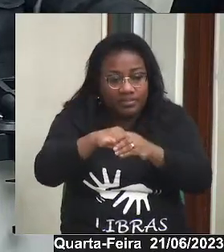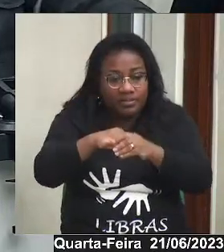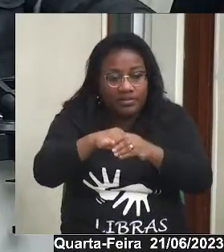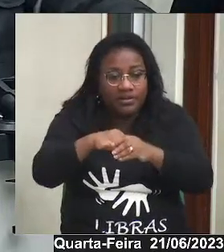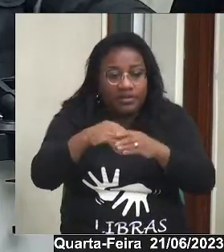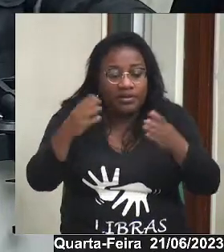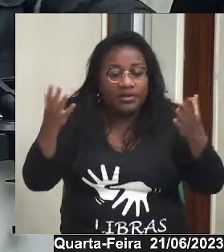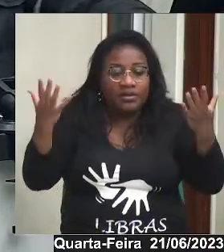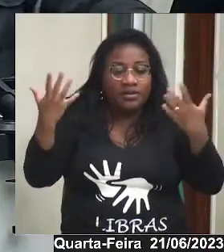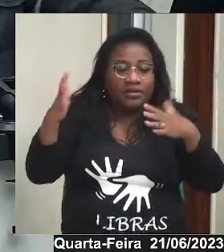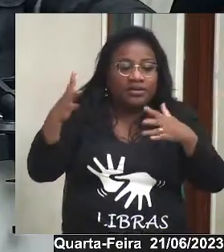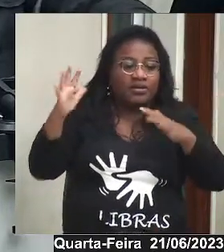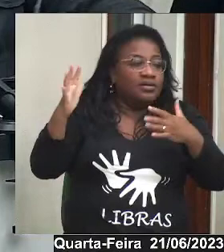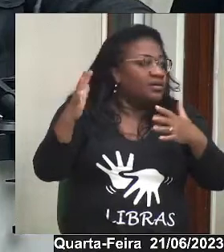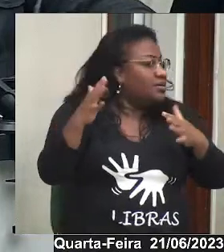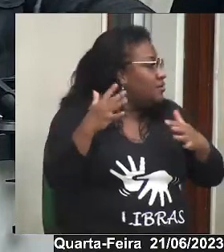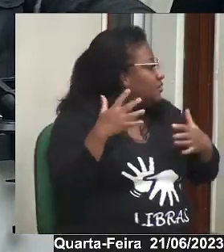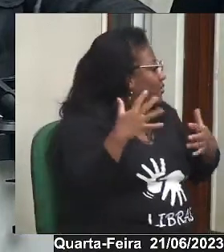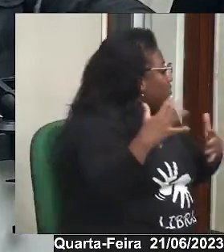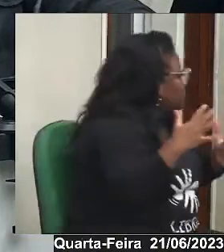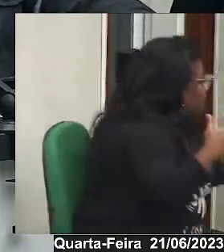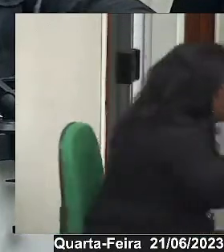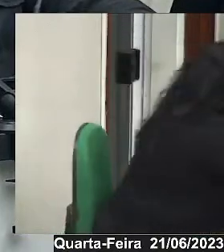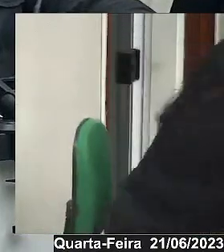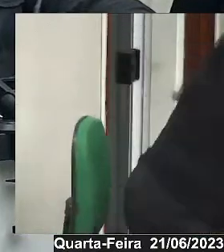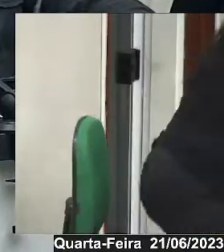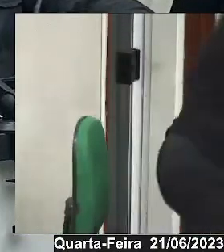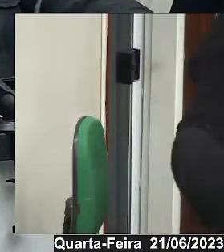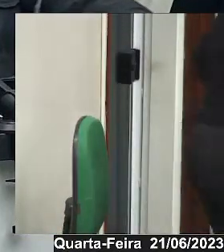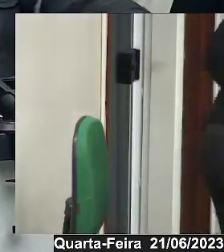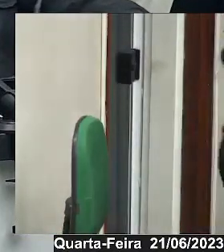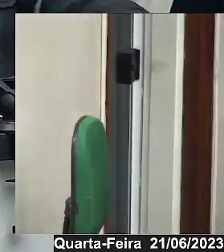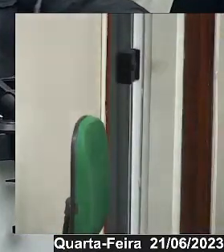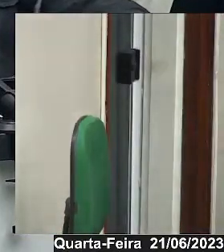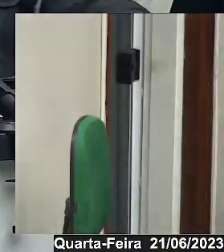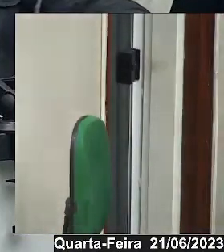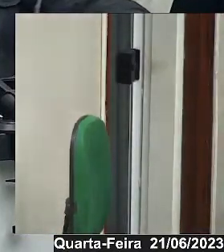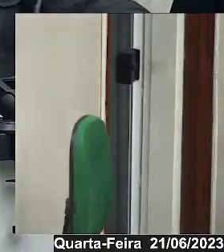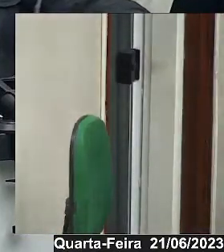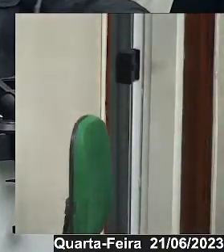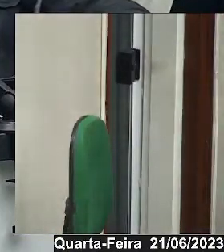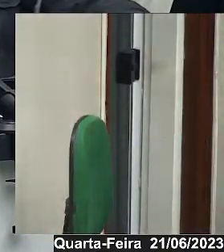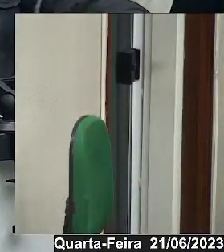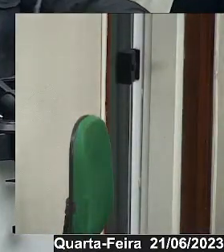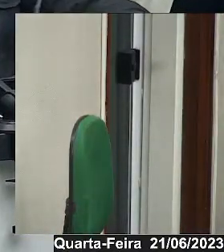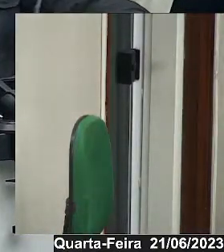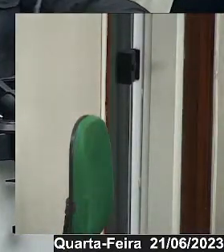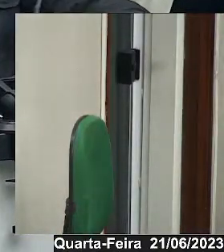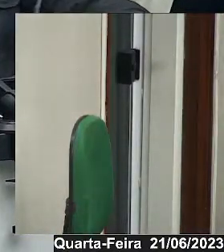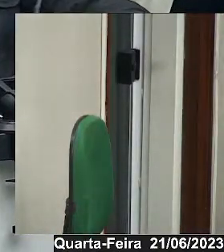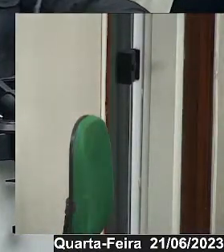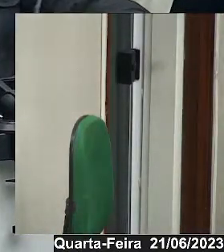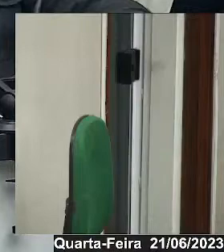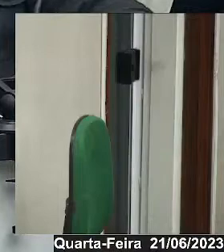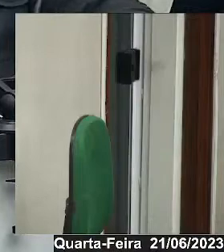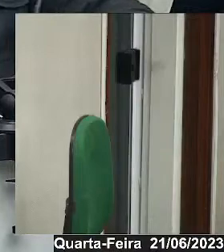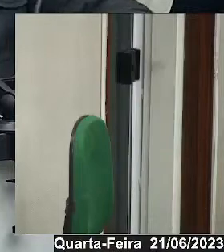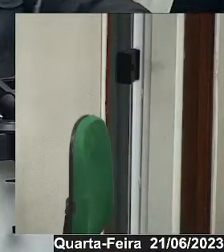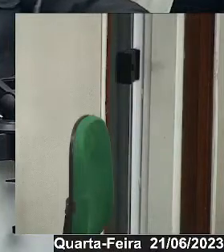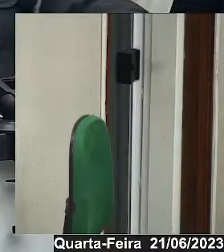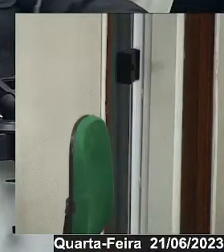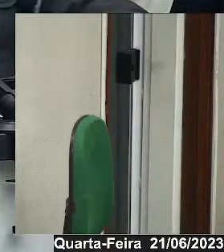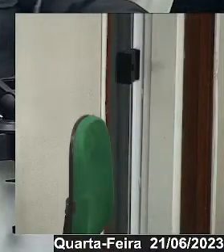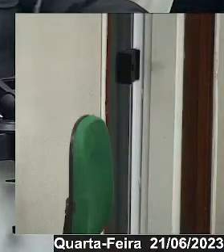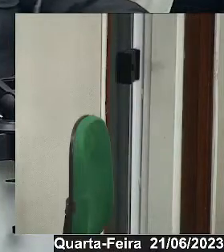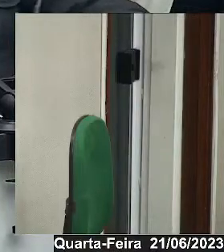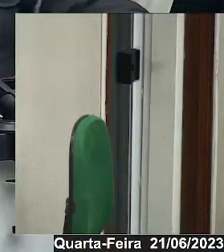o primeiro passo para apoiar vocês aí, tá bom? E agradeço a todos os vereadores aí também que aprovaram aí da comissão mista.